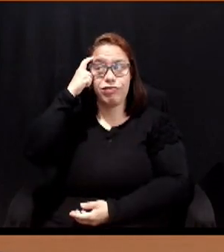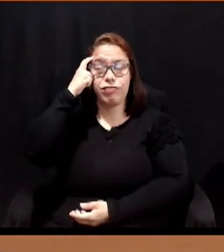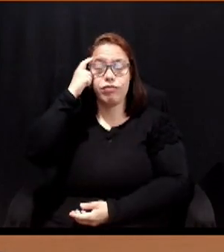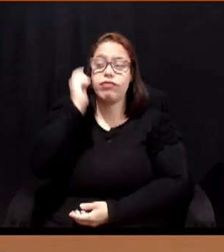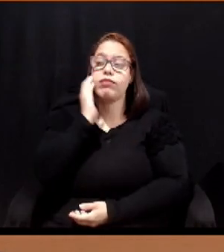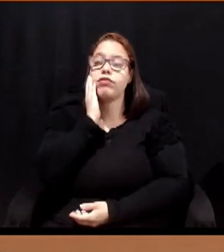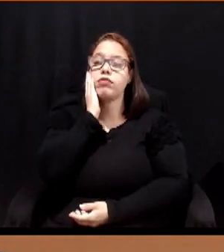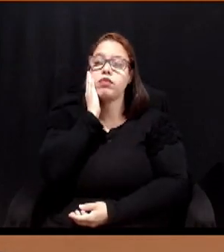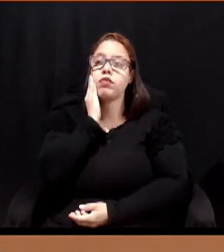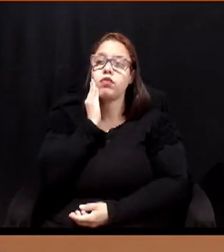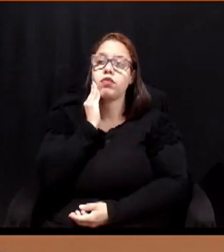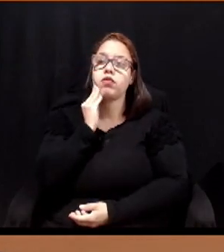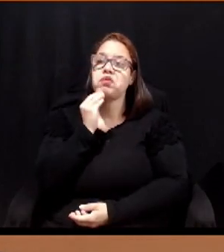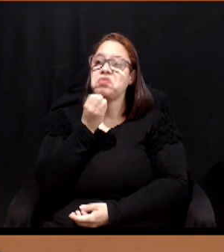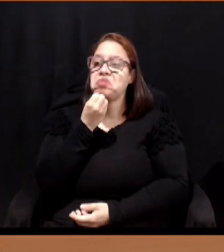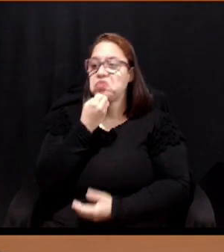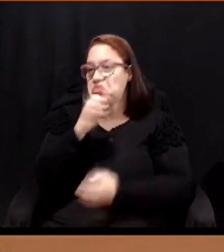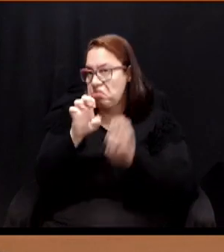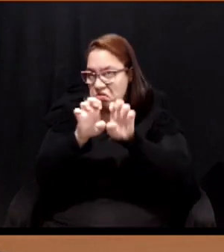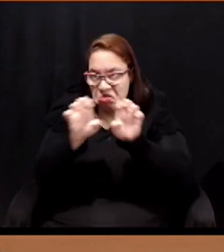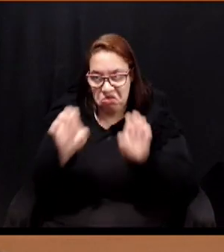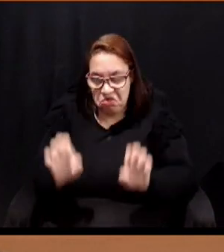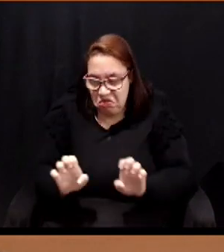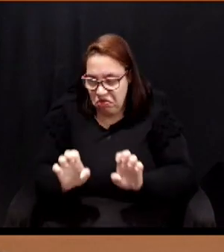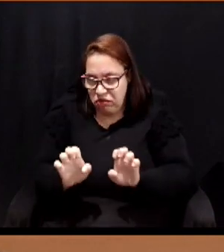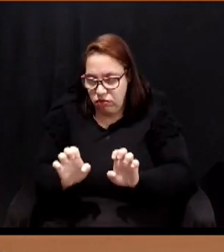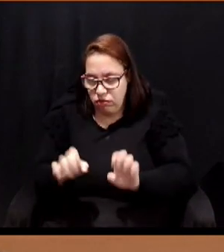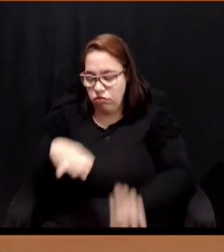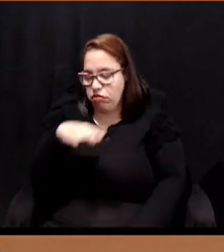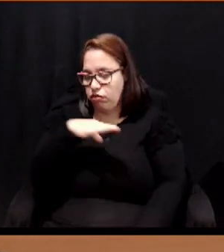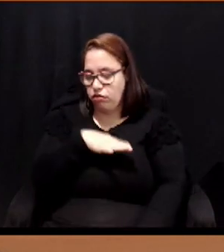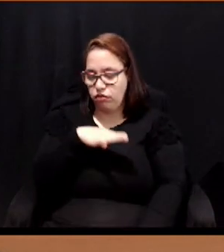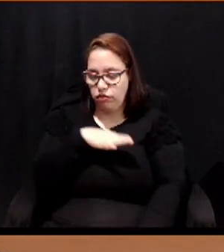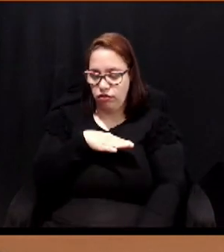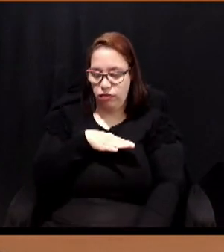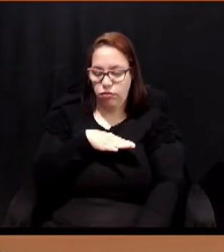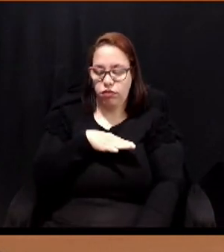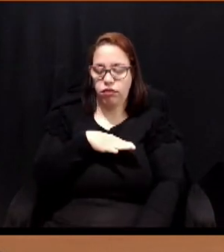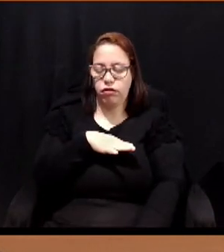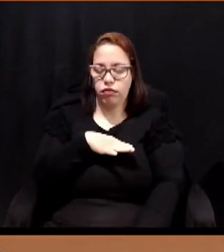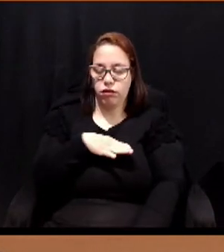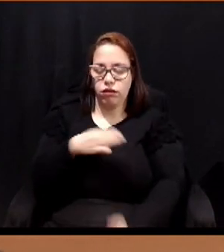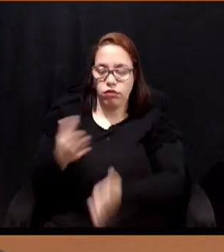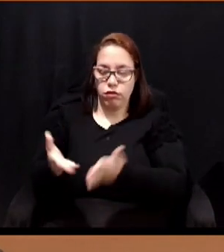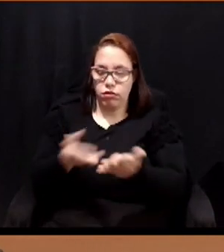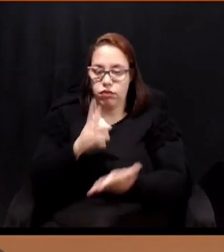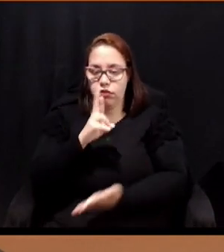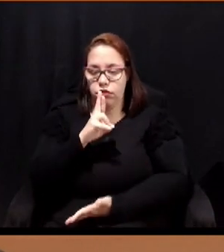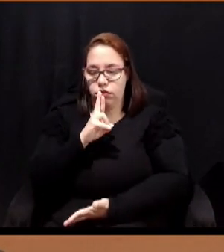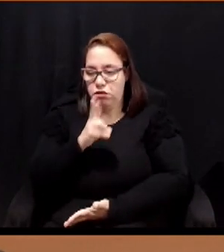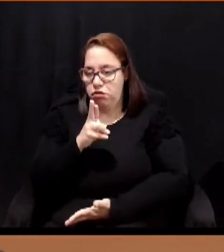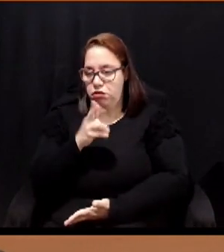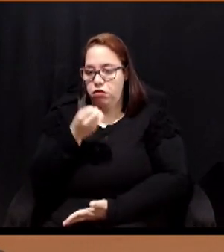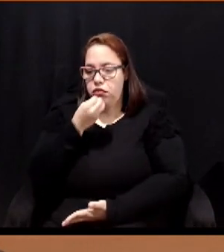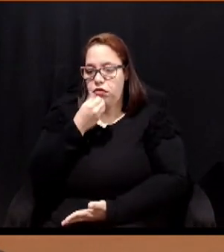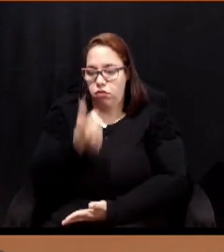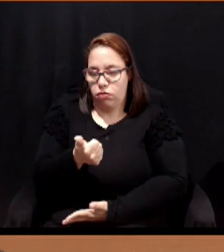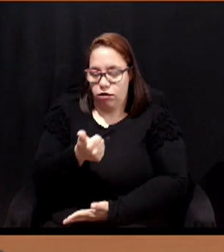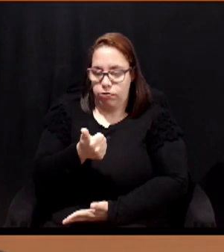boa estrutura da cidade, ela traz resultados positivos no